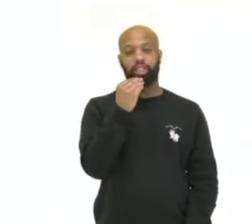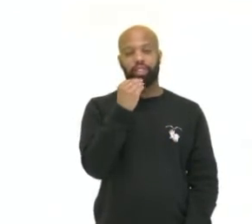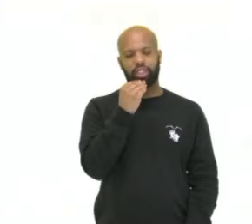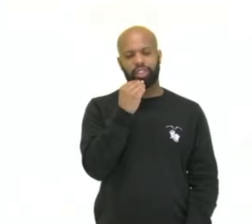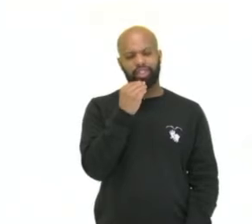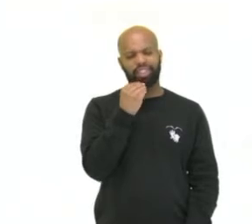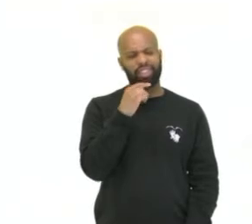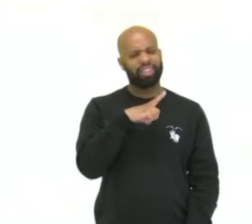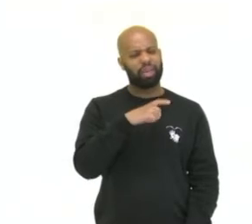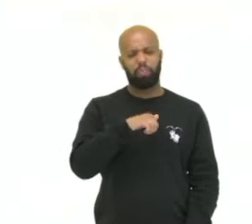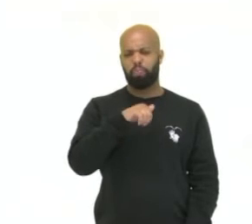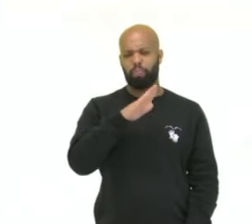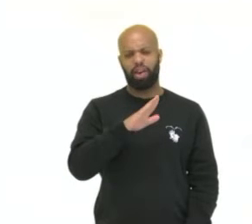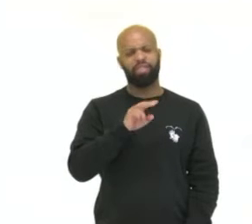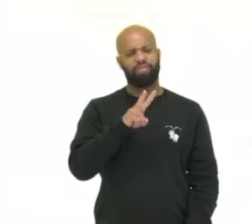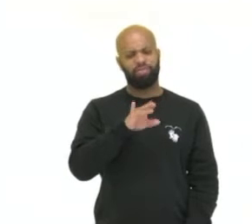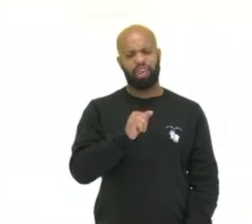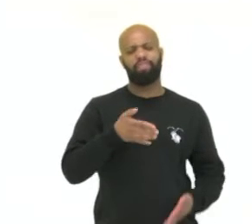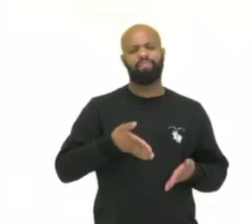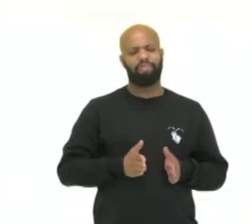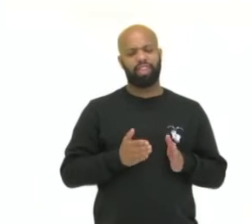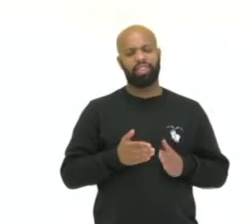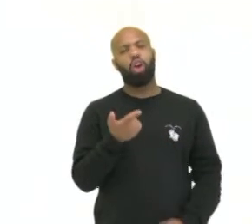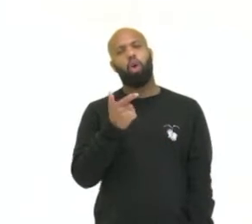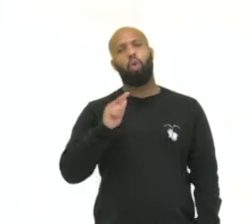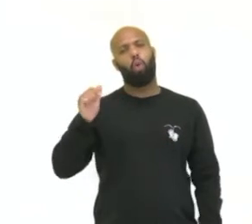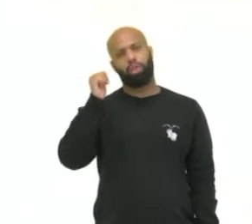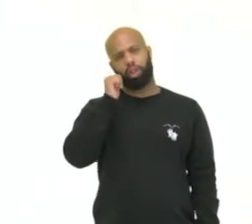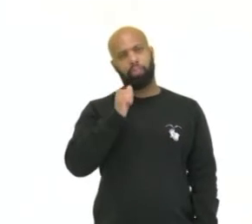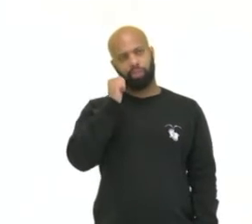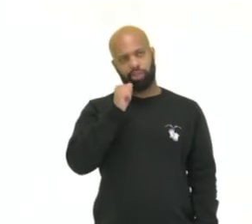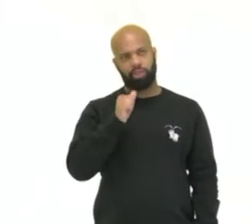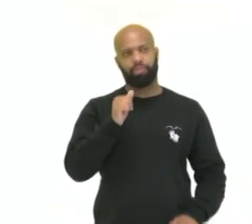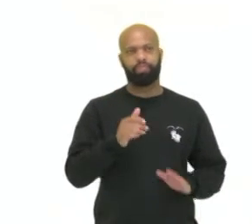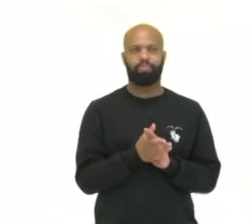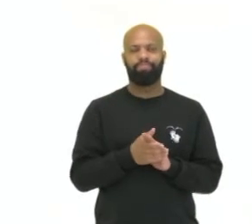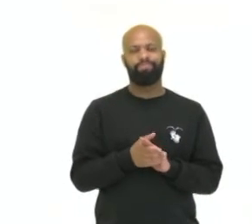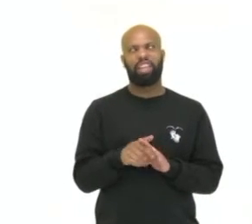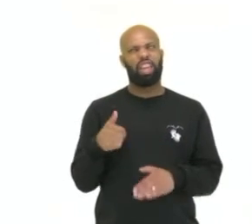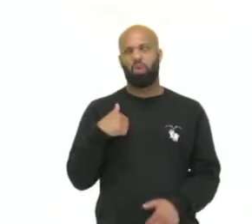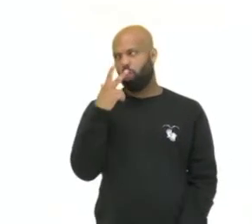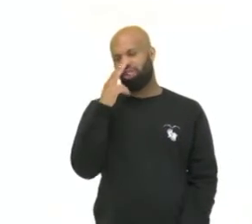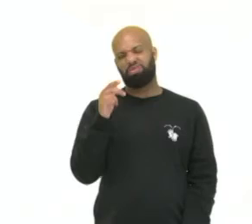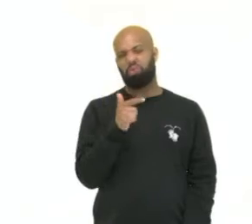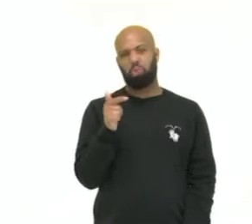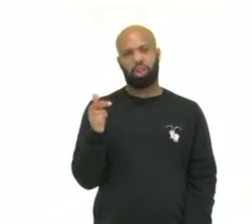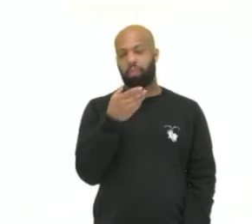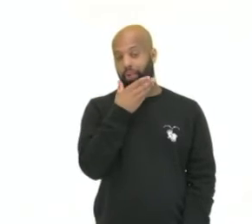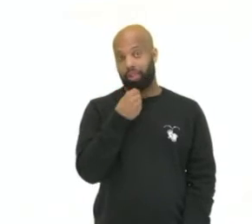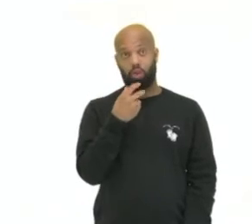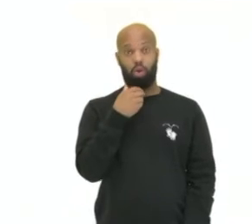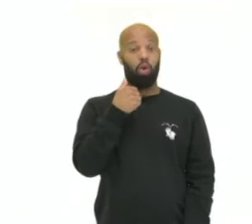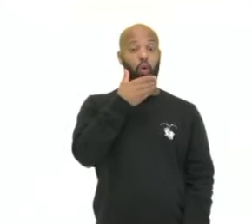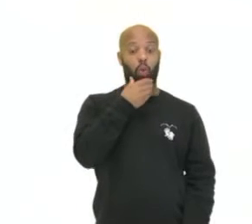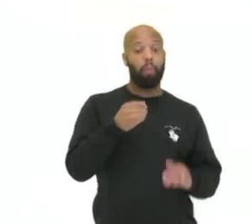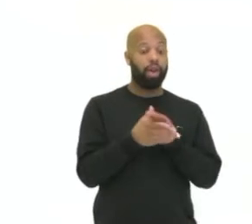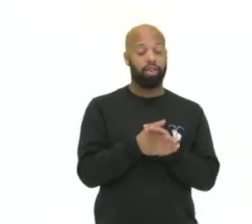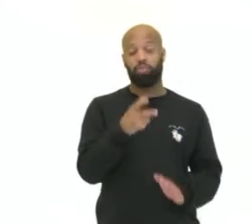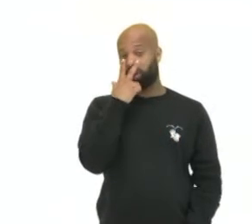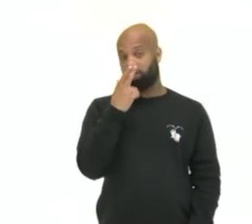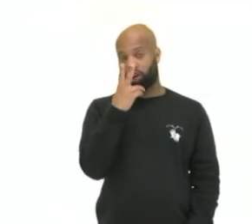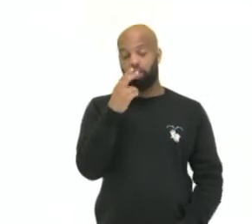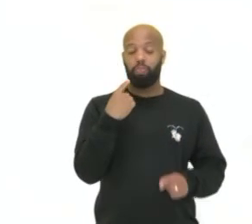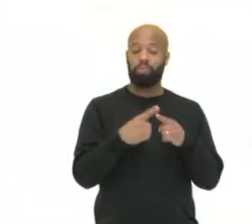há mais chances de nascer uma outra menina em vez de um menino, já que eles já possuem 2